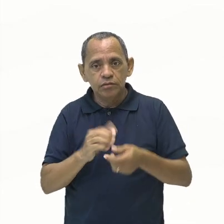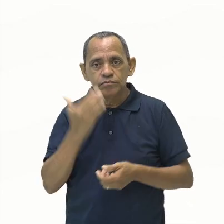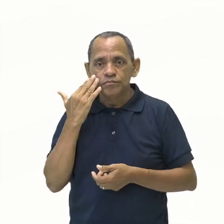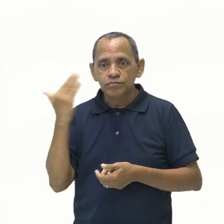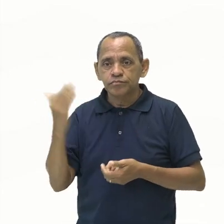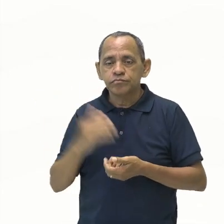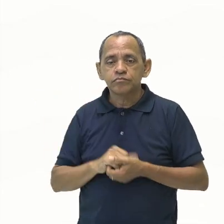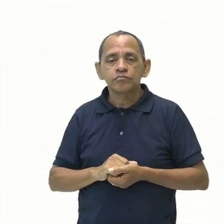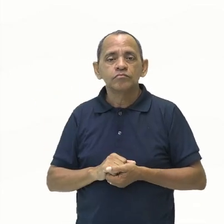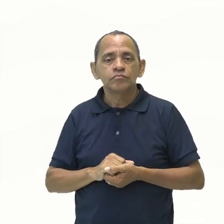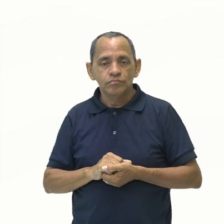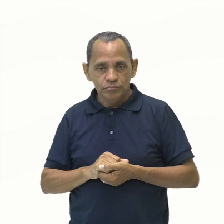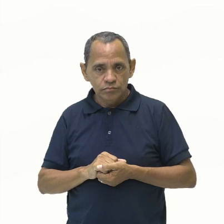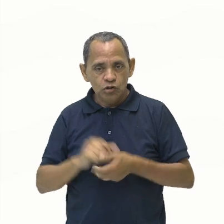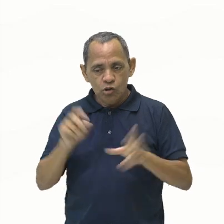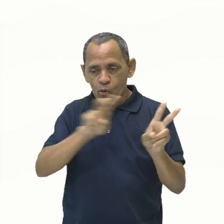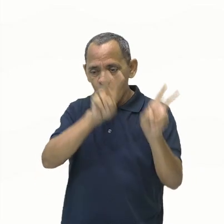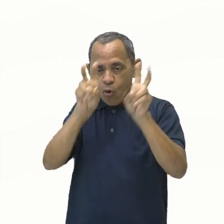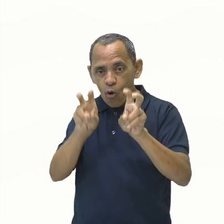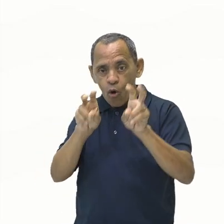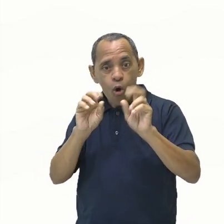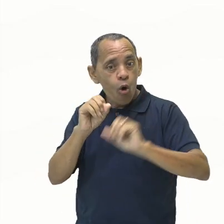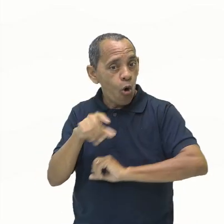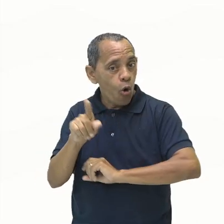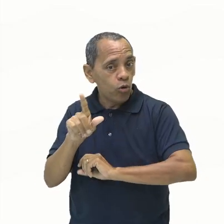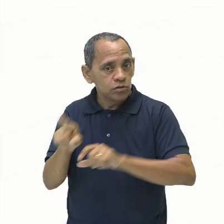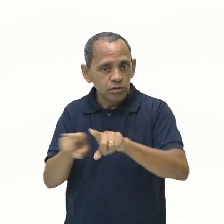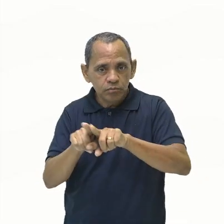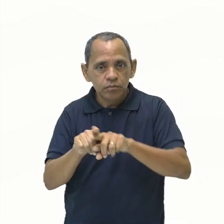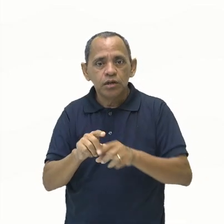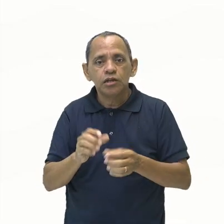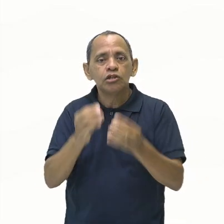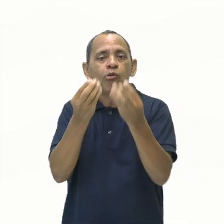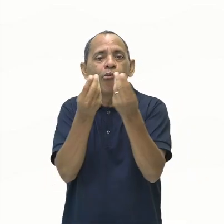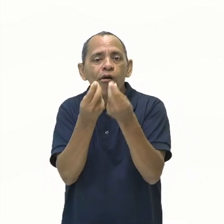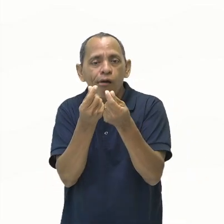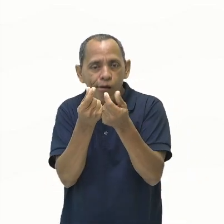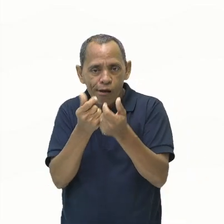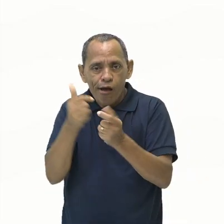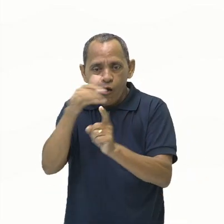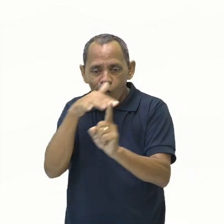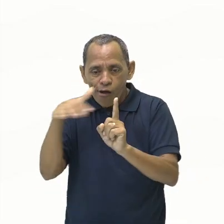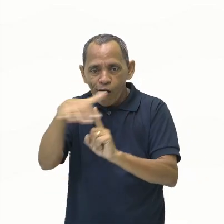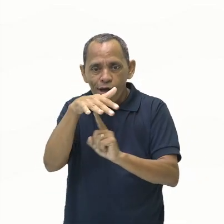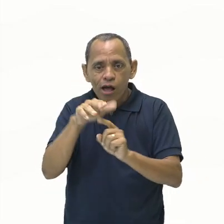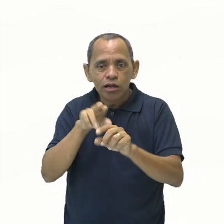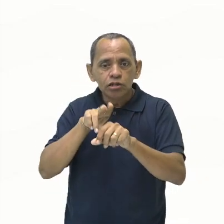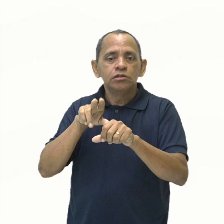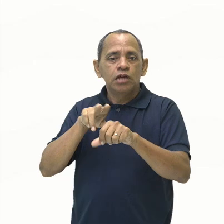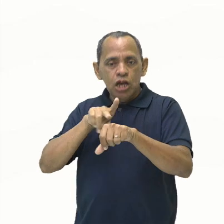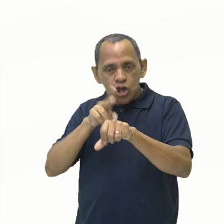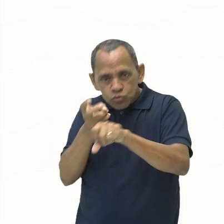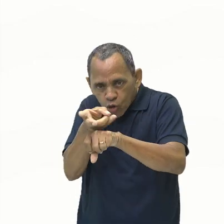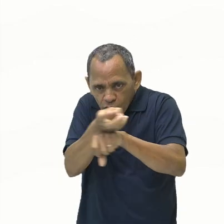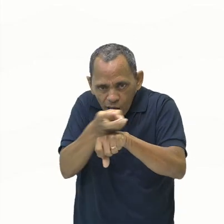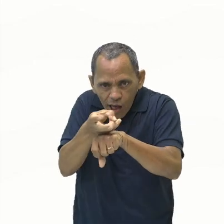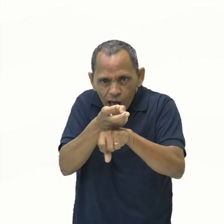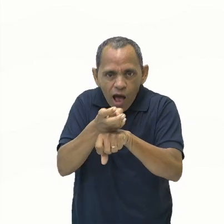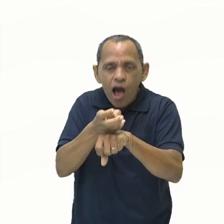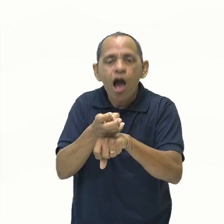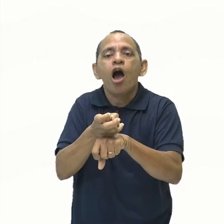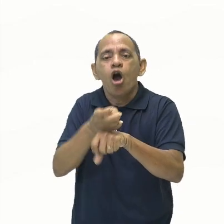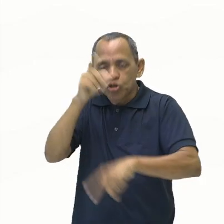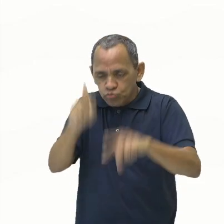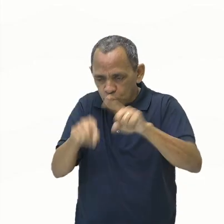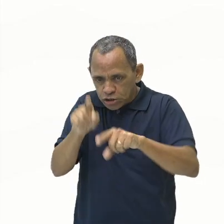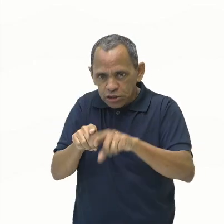Outras causas que podemos ter como para a degradação ambiental é a exploração intensiva dos recursos naturais,